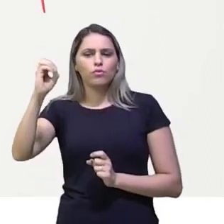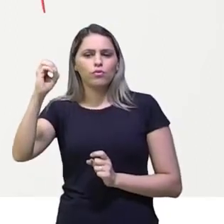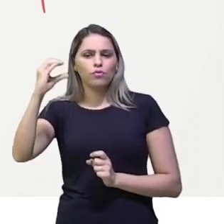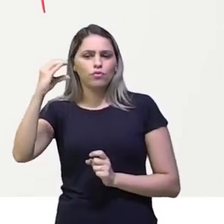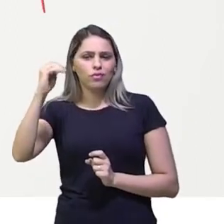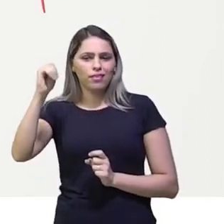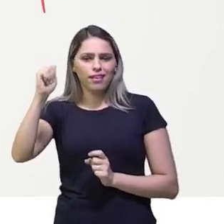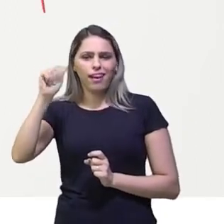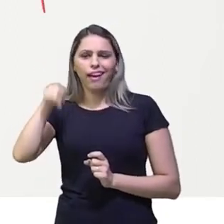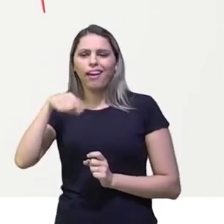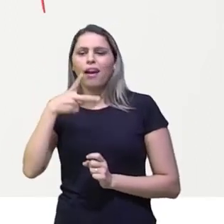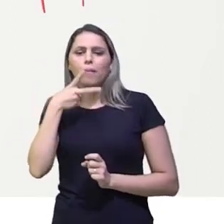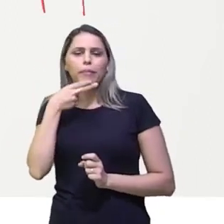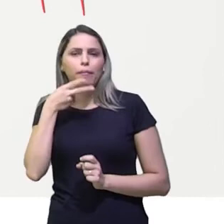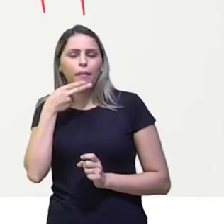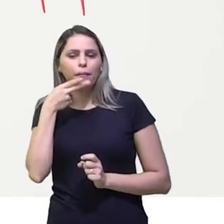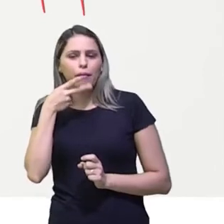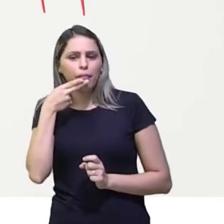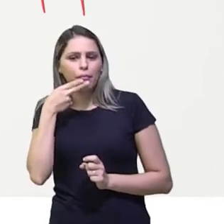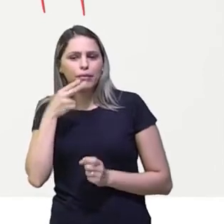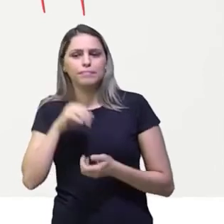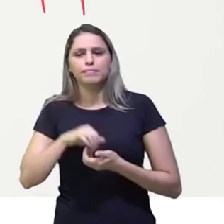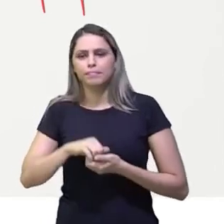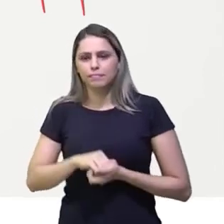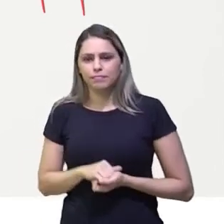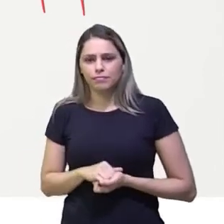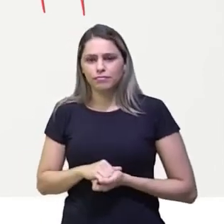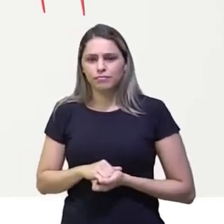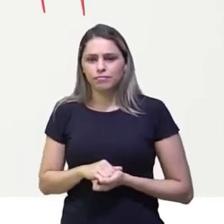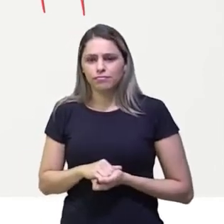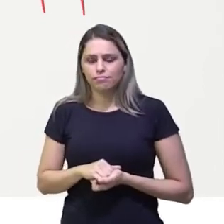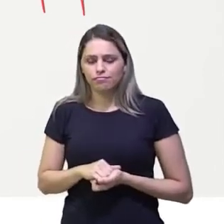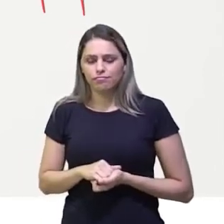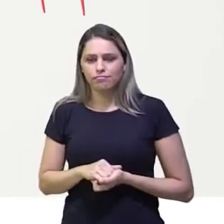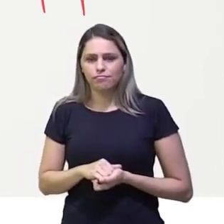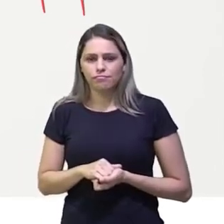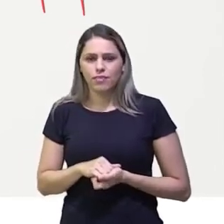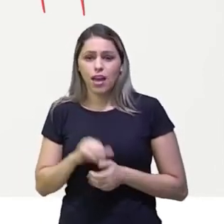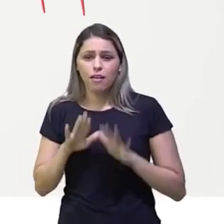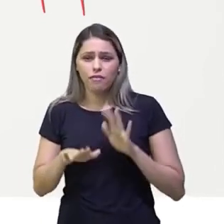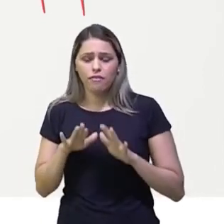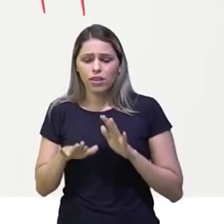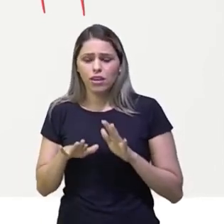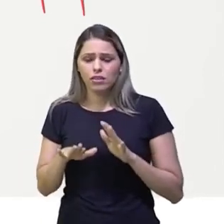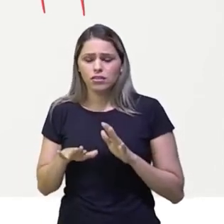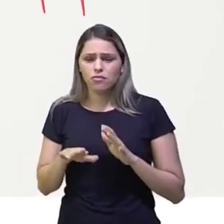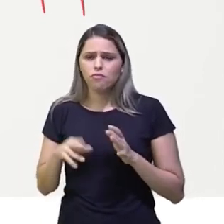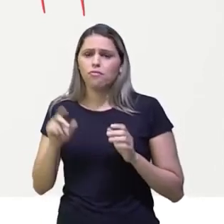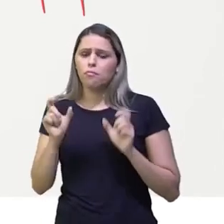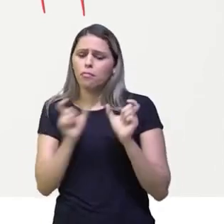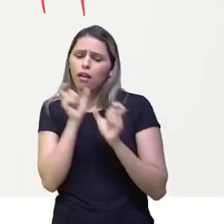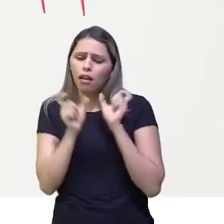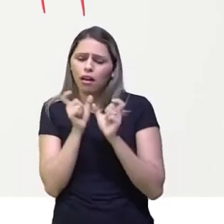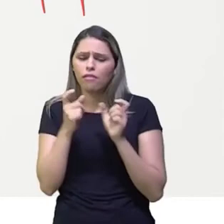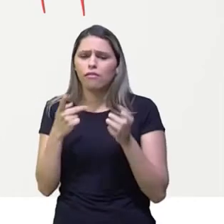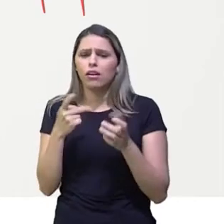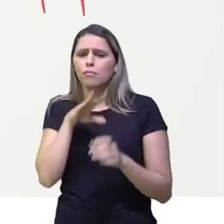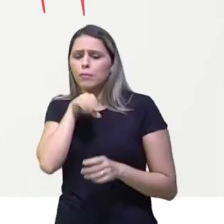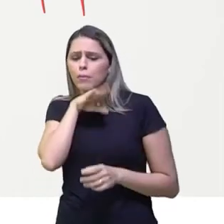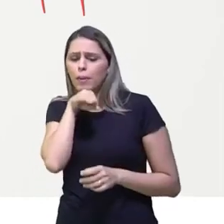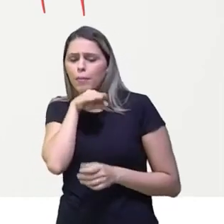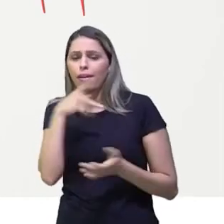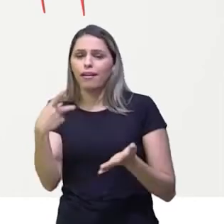Pode acontecer de crianças falarem helado e